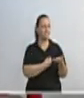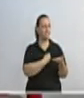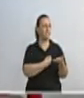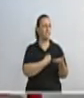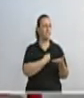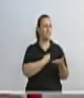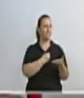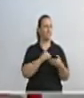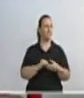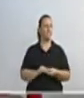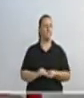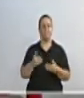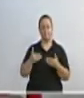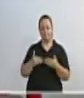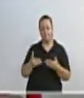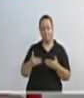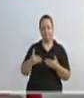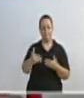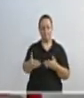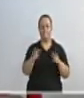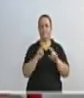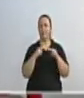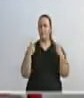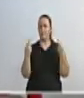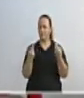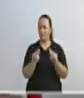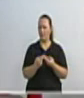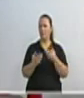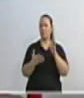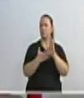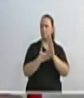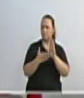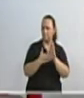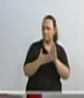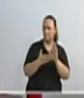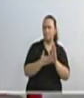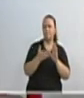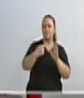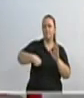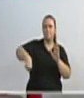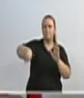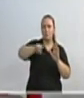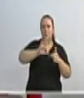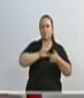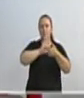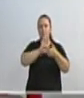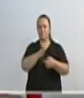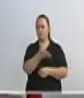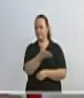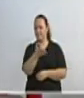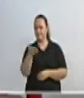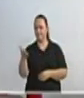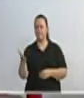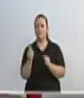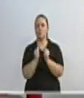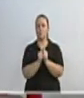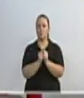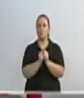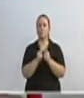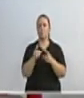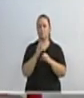então, a partir dessa reunião, a partir das proposições que nós vamos trazer a vocês, através, então, do